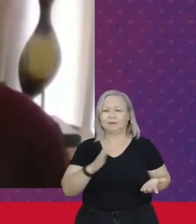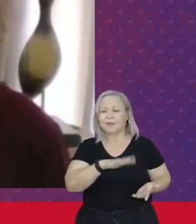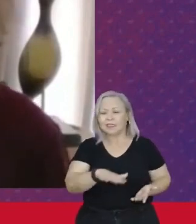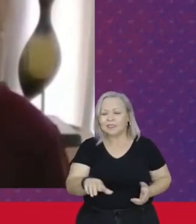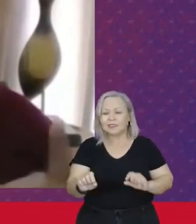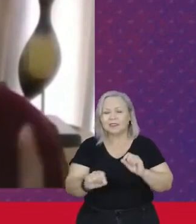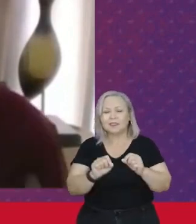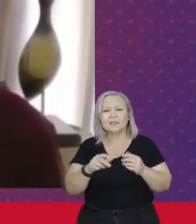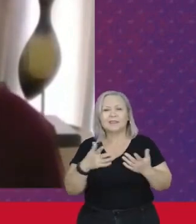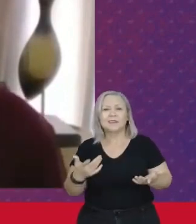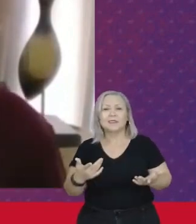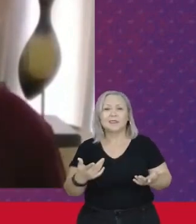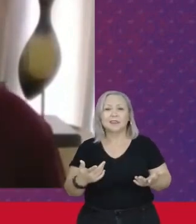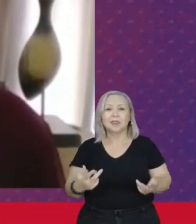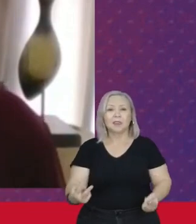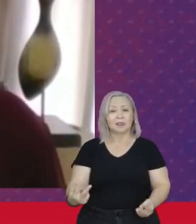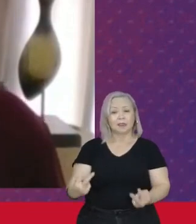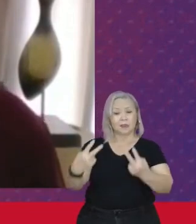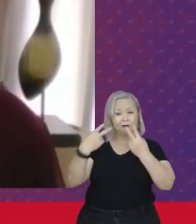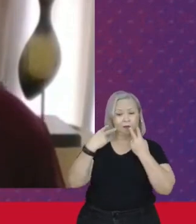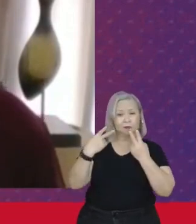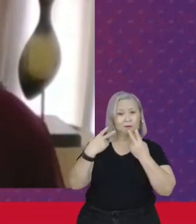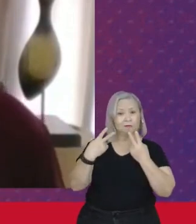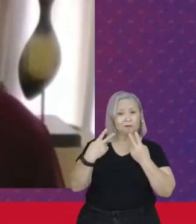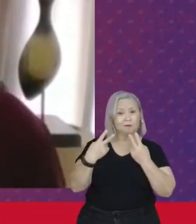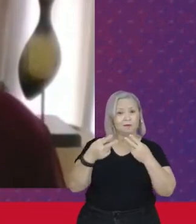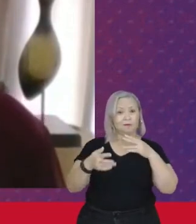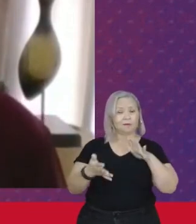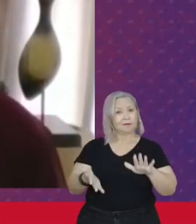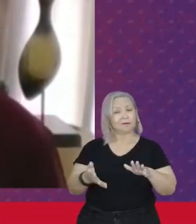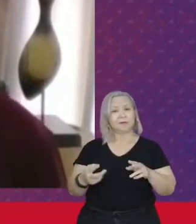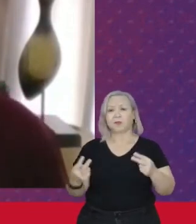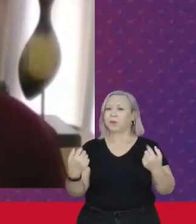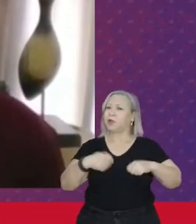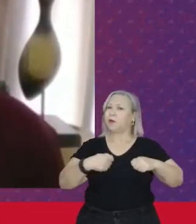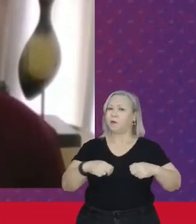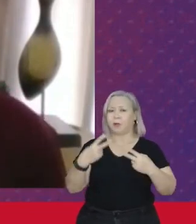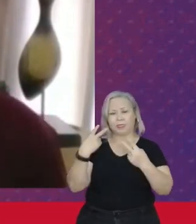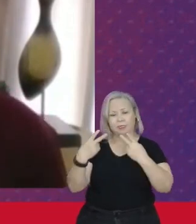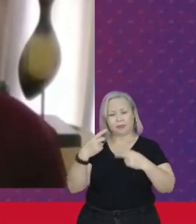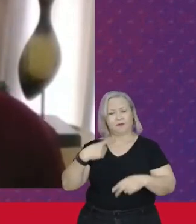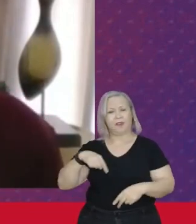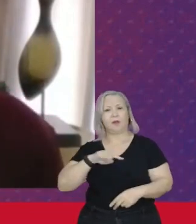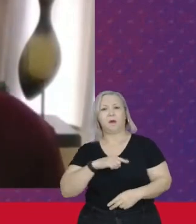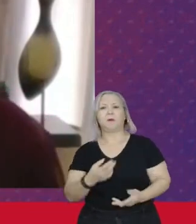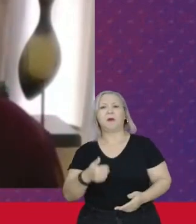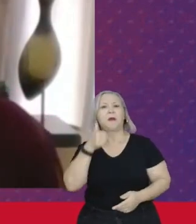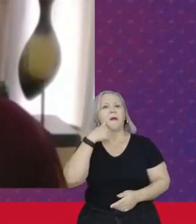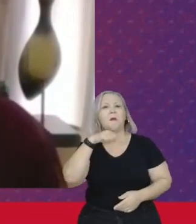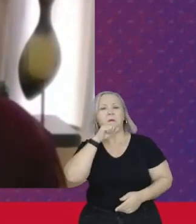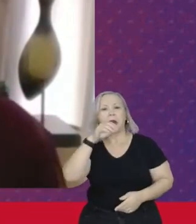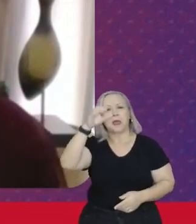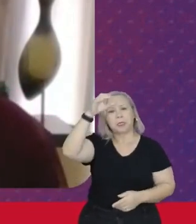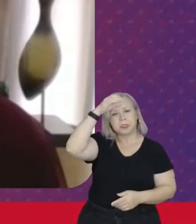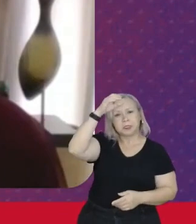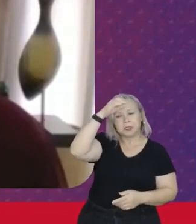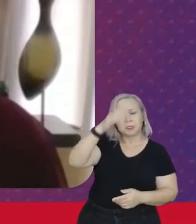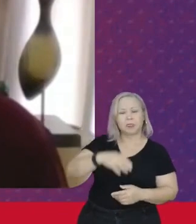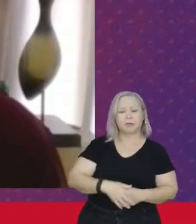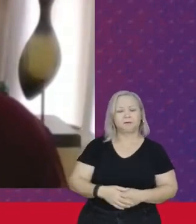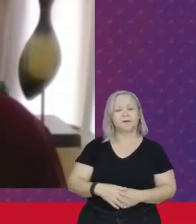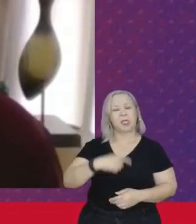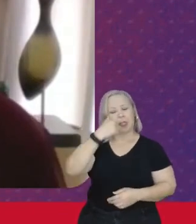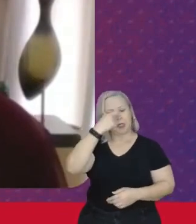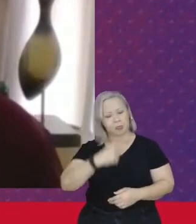não devem nos enxergar como uma segunda mãe. Nós não somos mãe nem tia. Somos trabalhadoras,